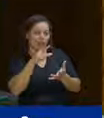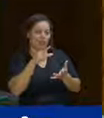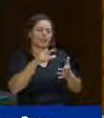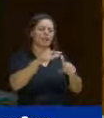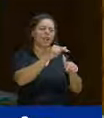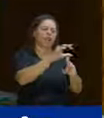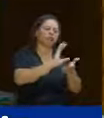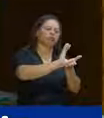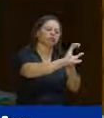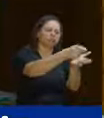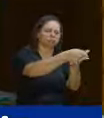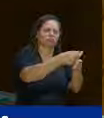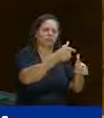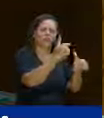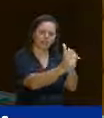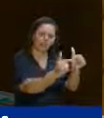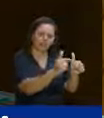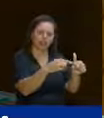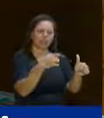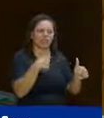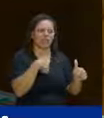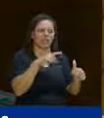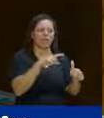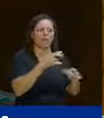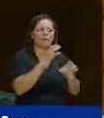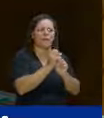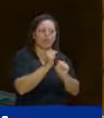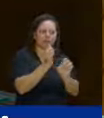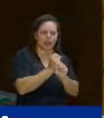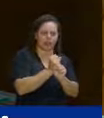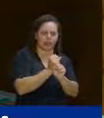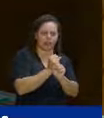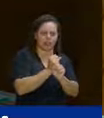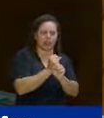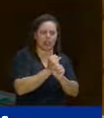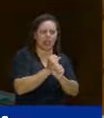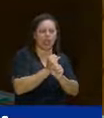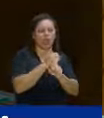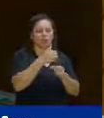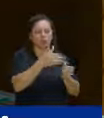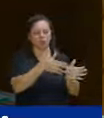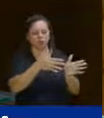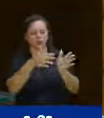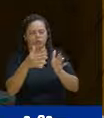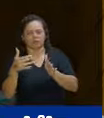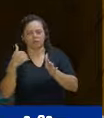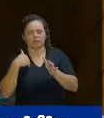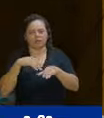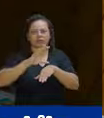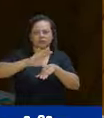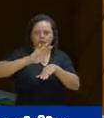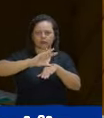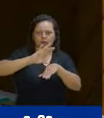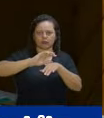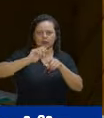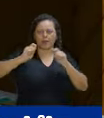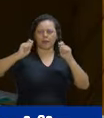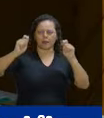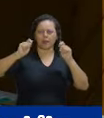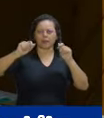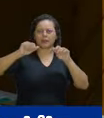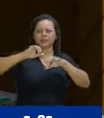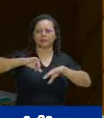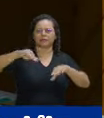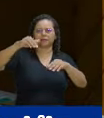prestação de serviços advocatícios e de contabilidade no curso das campanhas eleitorais serão